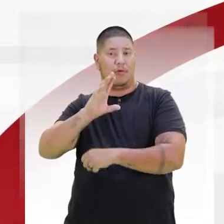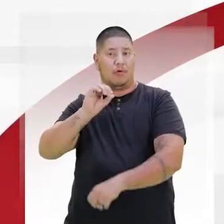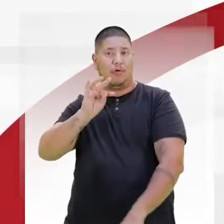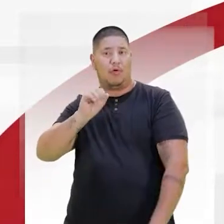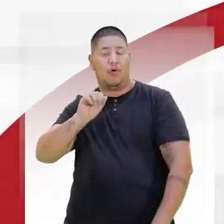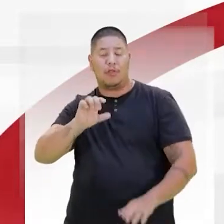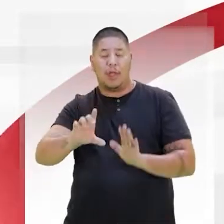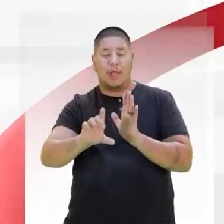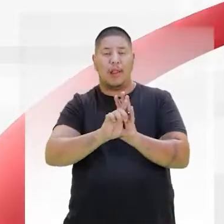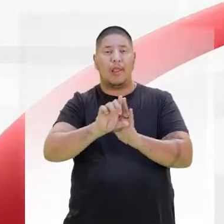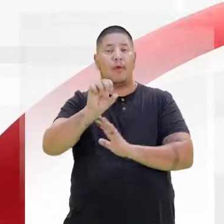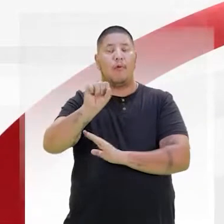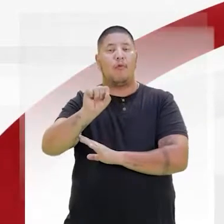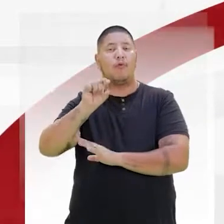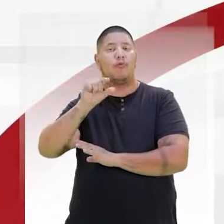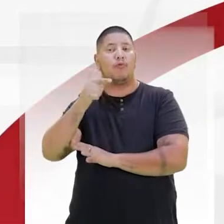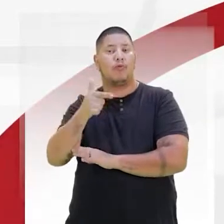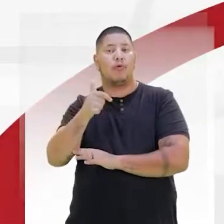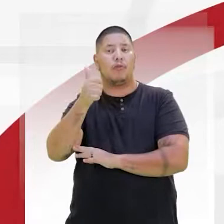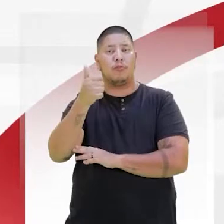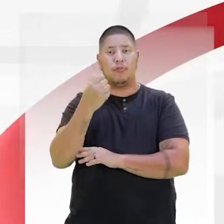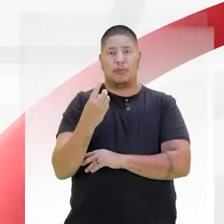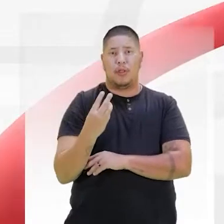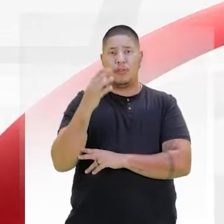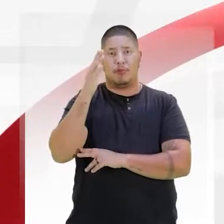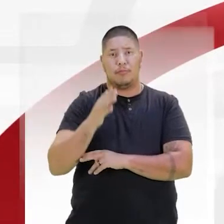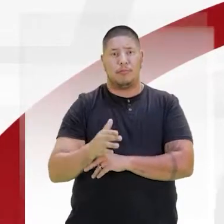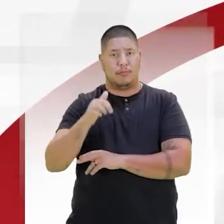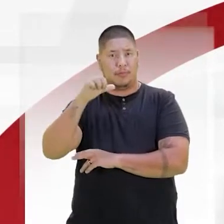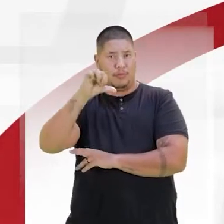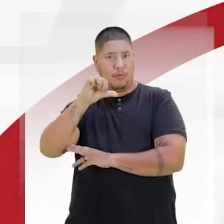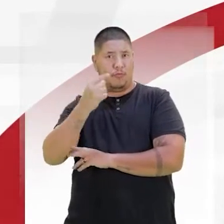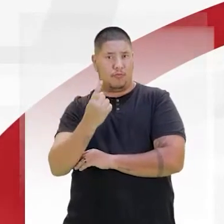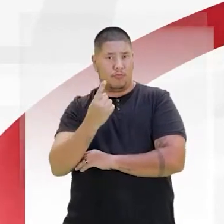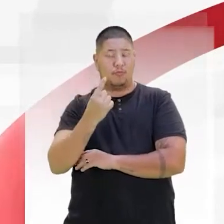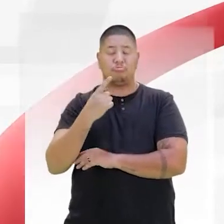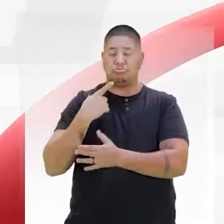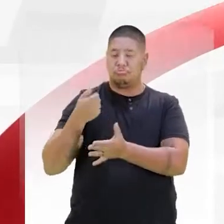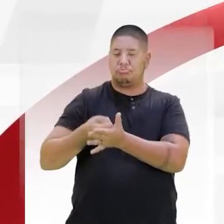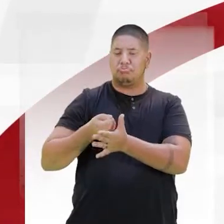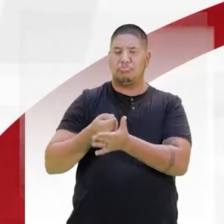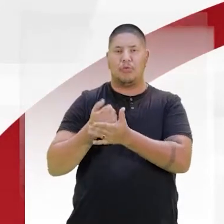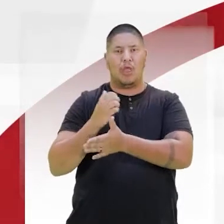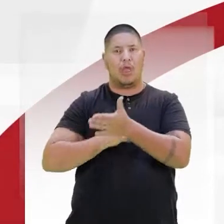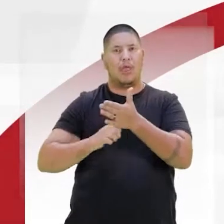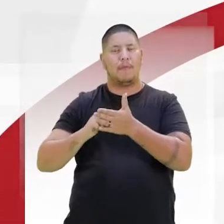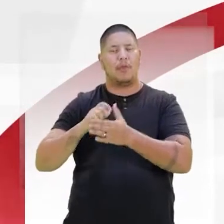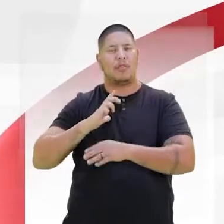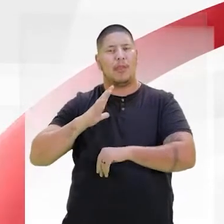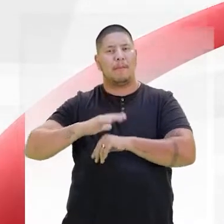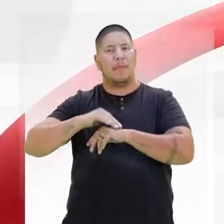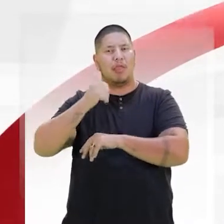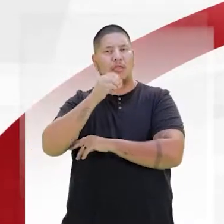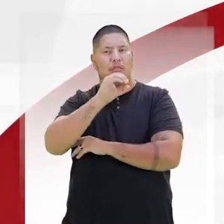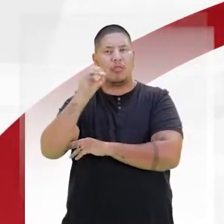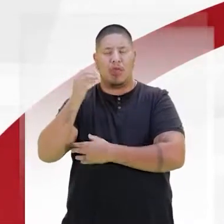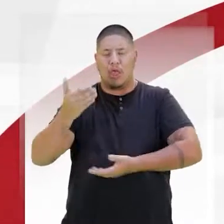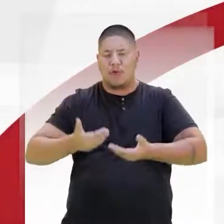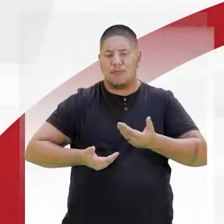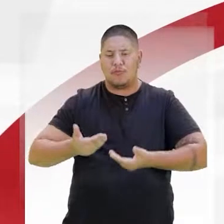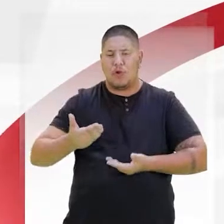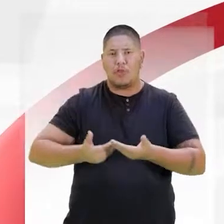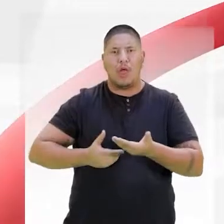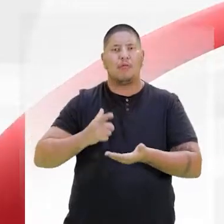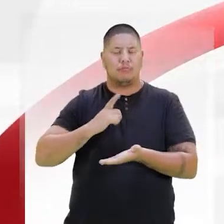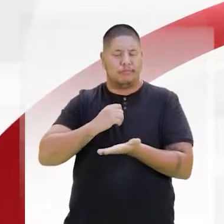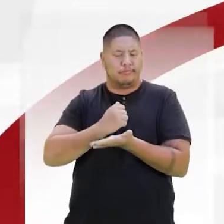Lei 8.213 de 91. A norma exige que as empresas com mais de 100 trabalhadores contratem